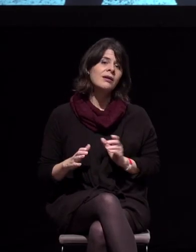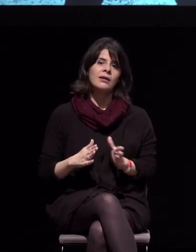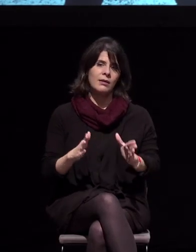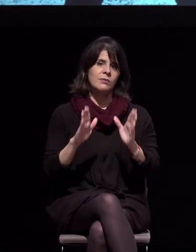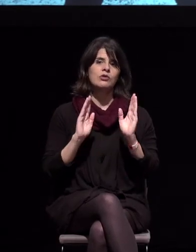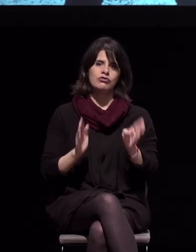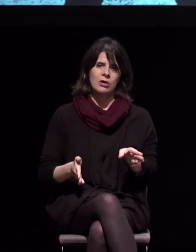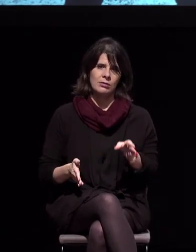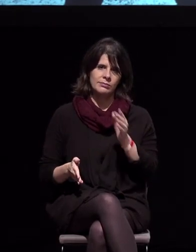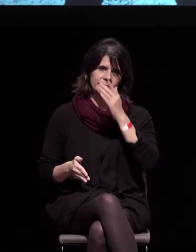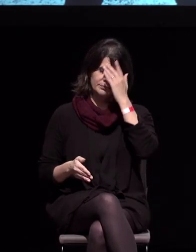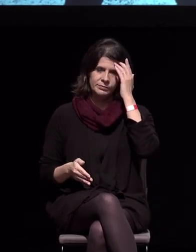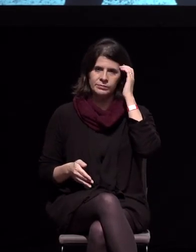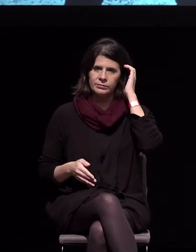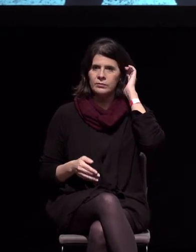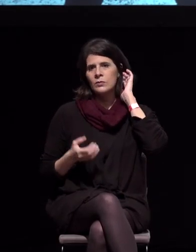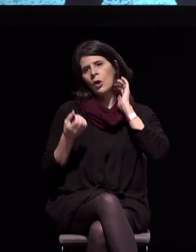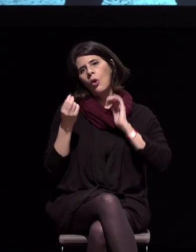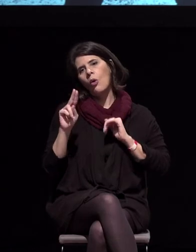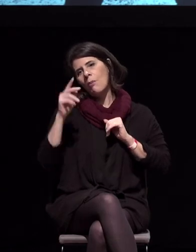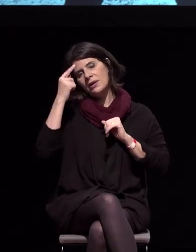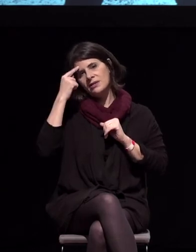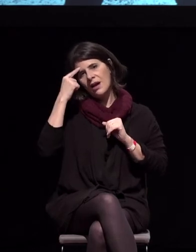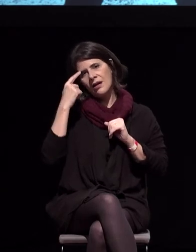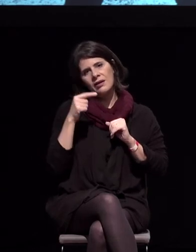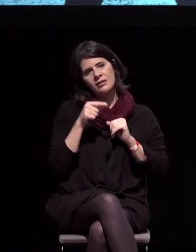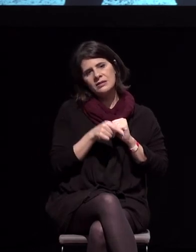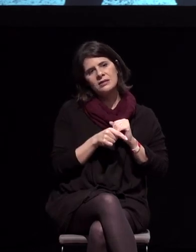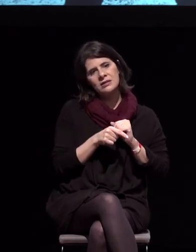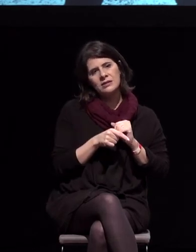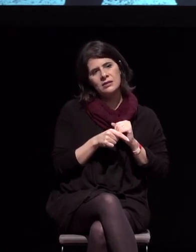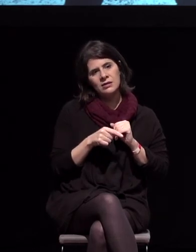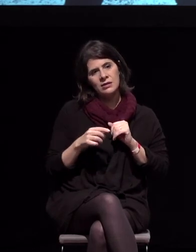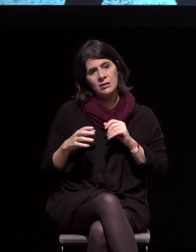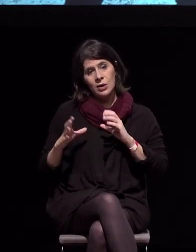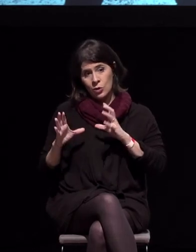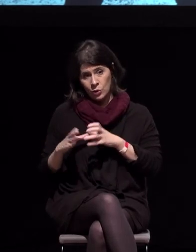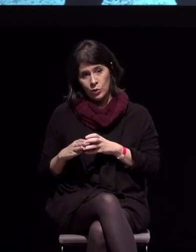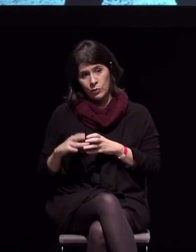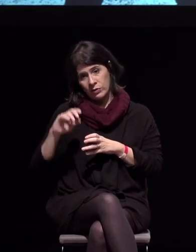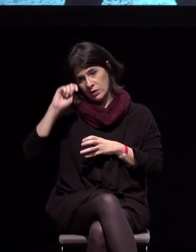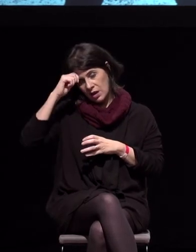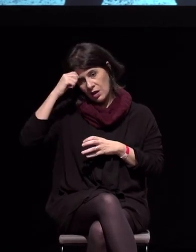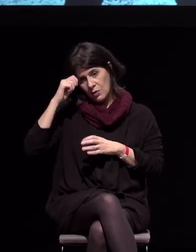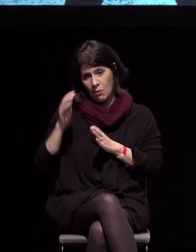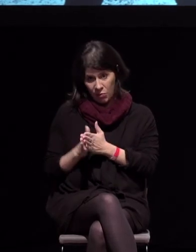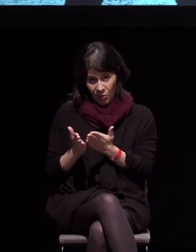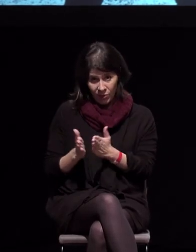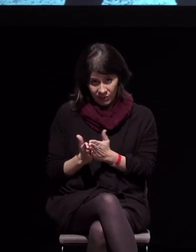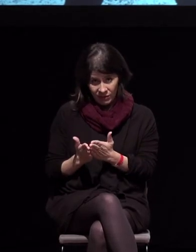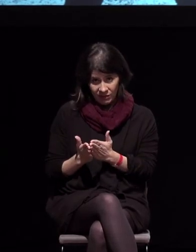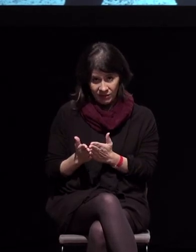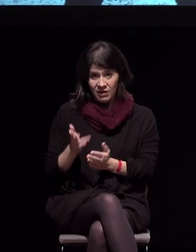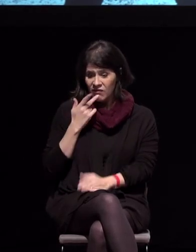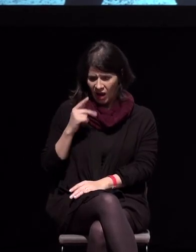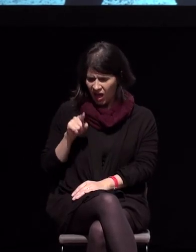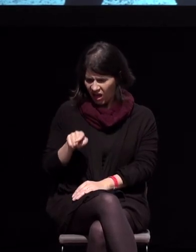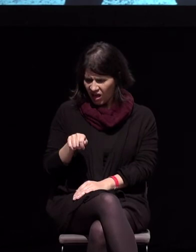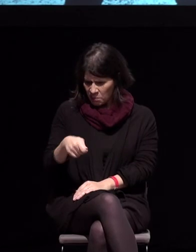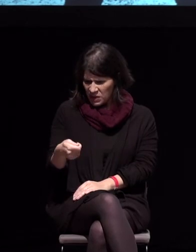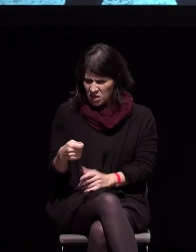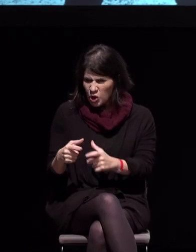chamar essa parcela negra empobrecida de